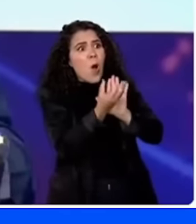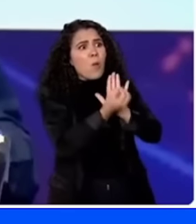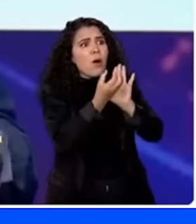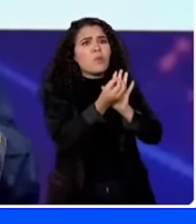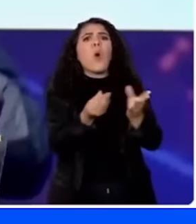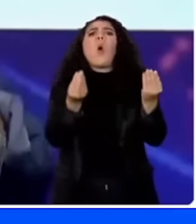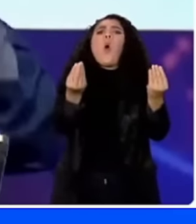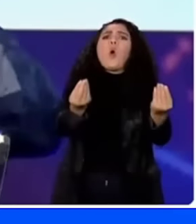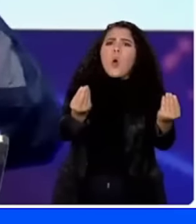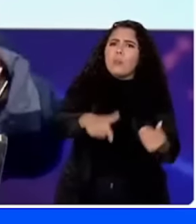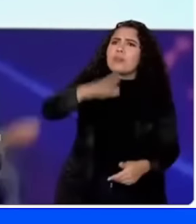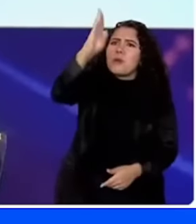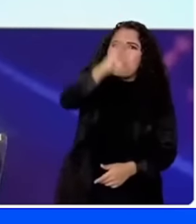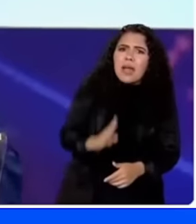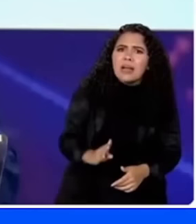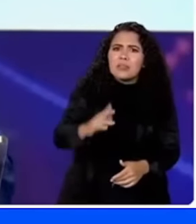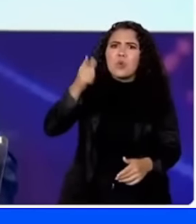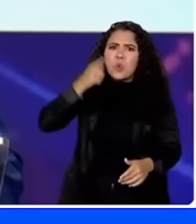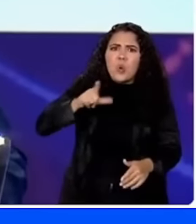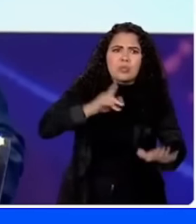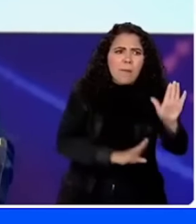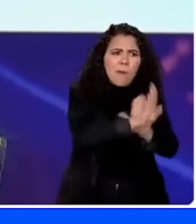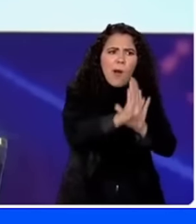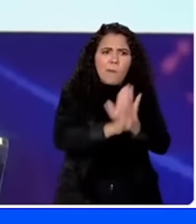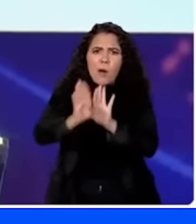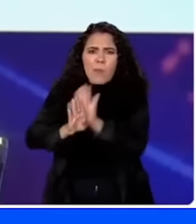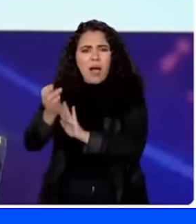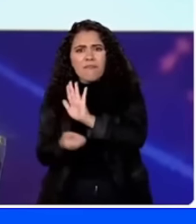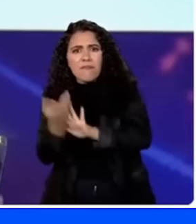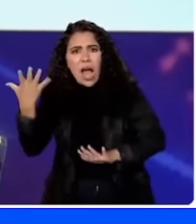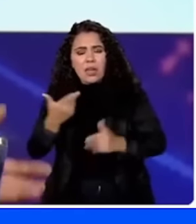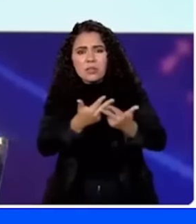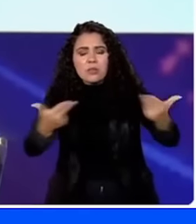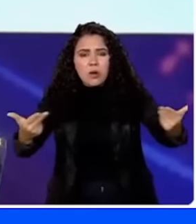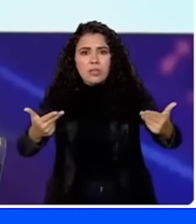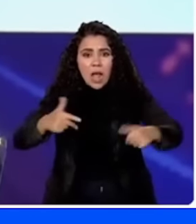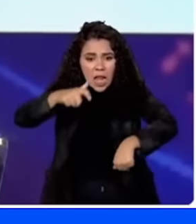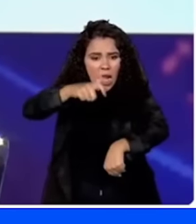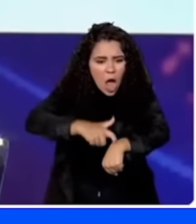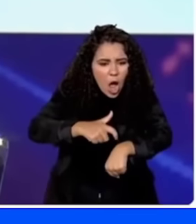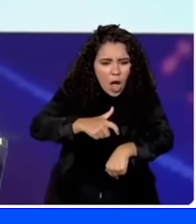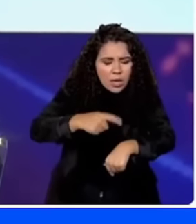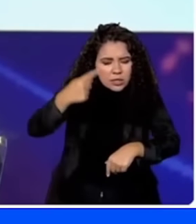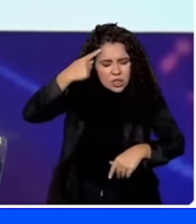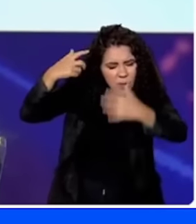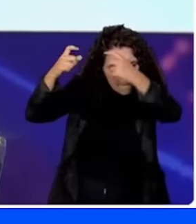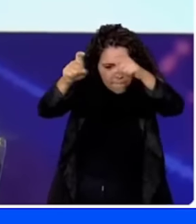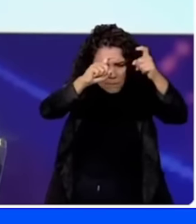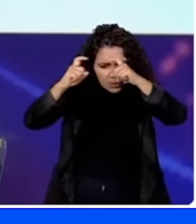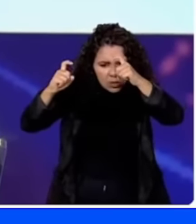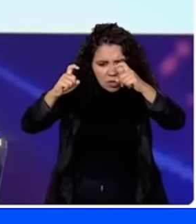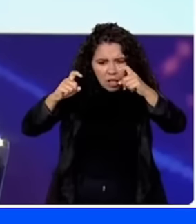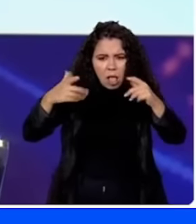que um país que é maior em tantas coisas, na hora de pensar politicamente, fica pequeno?